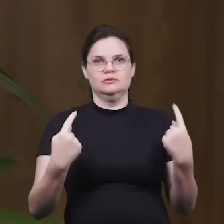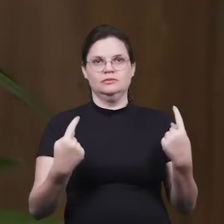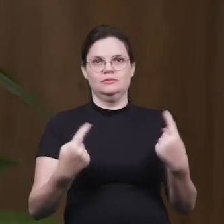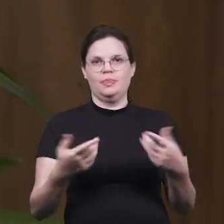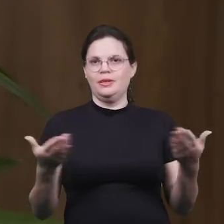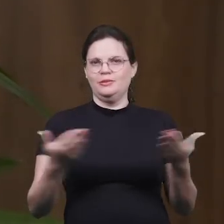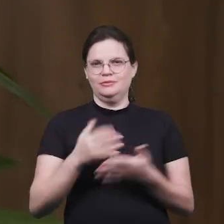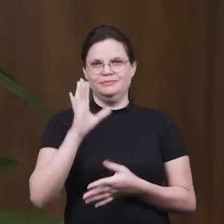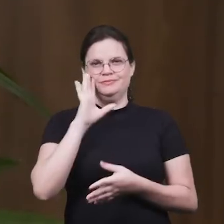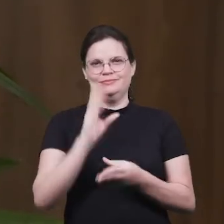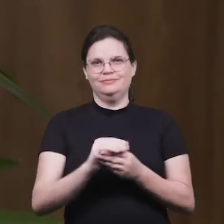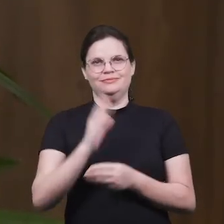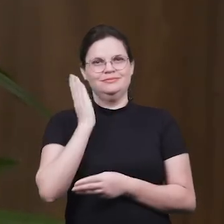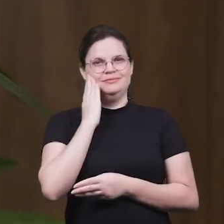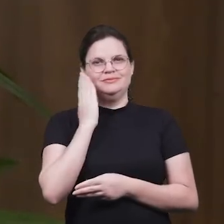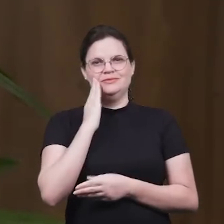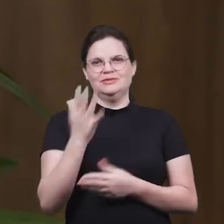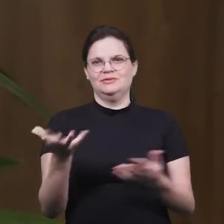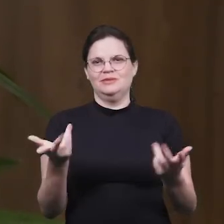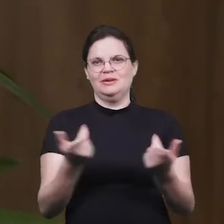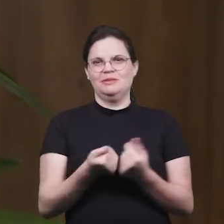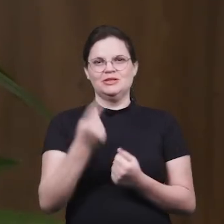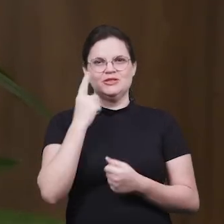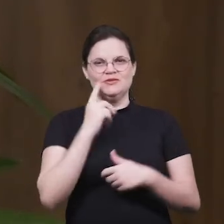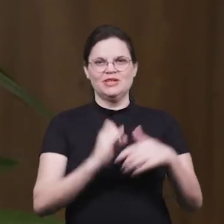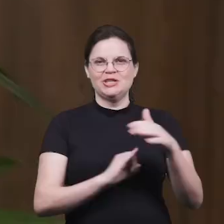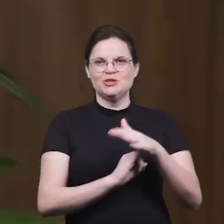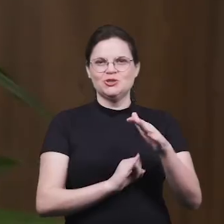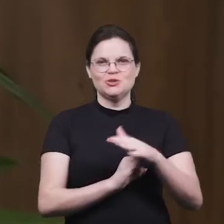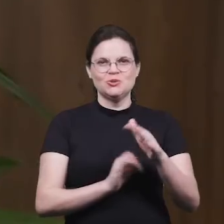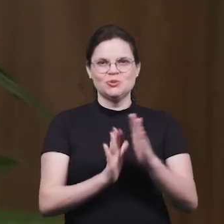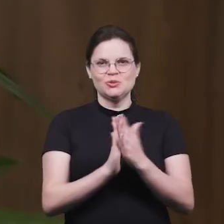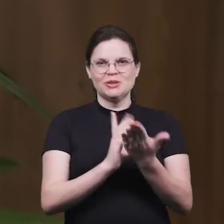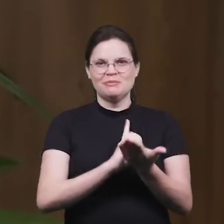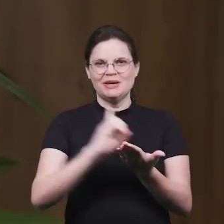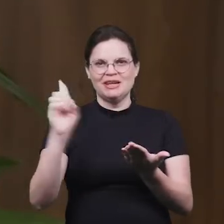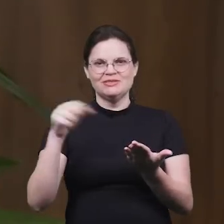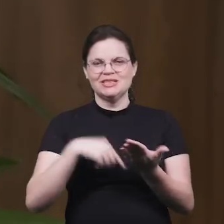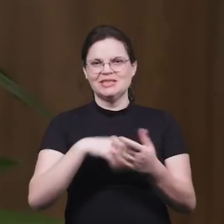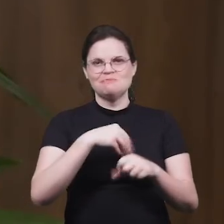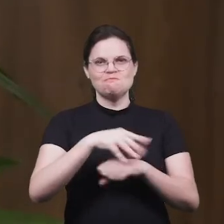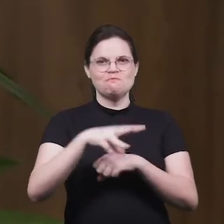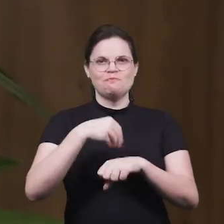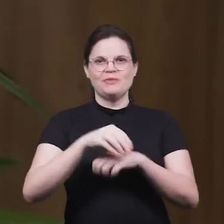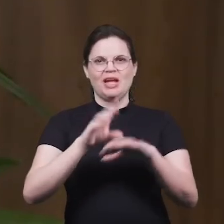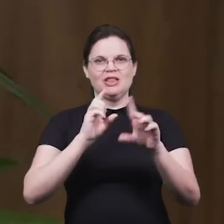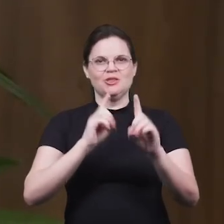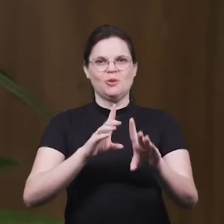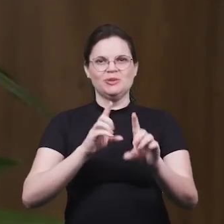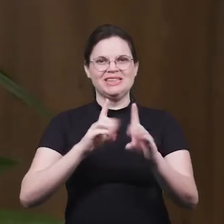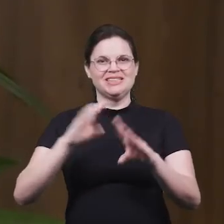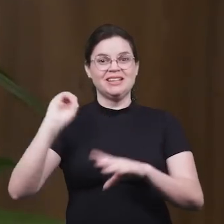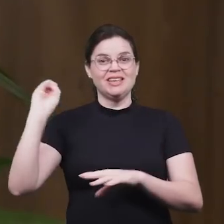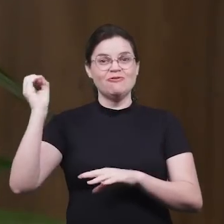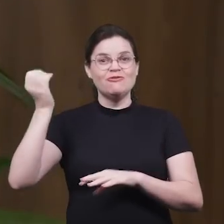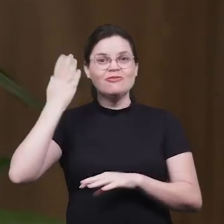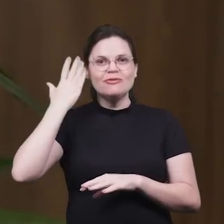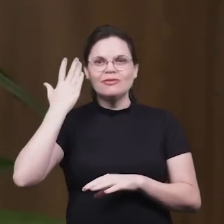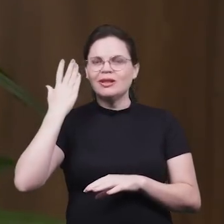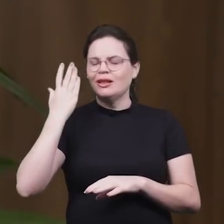nós temos uma maravilha quando nós temos um Instituto Bíblico que transmite doutrina